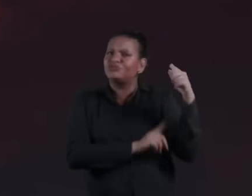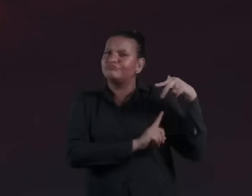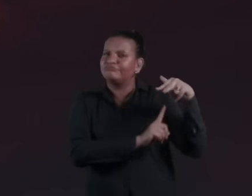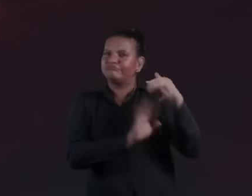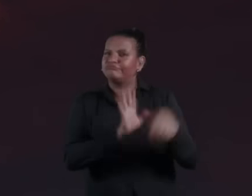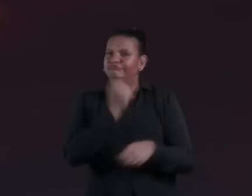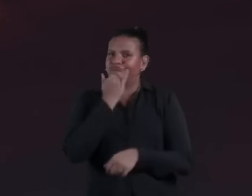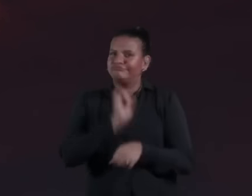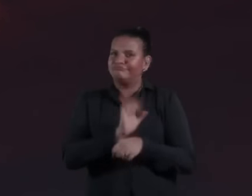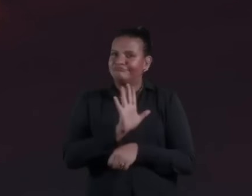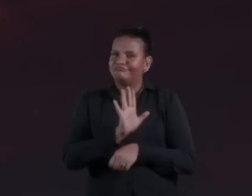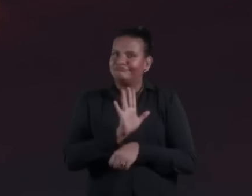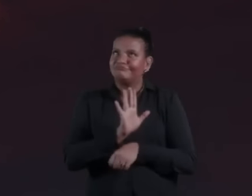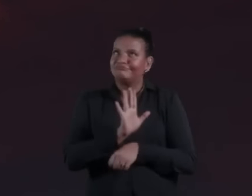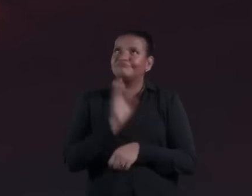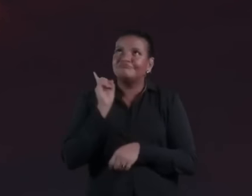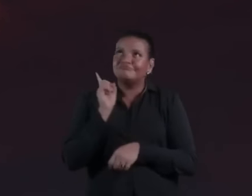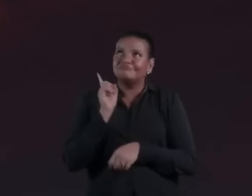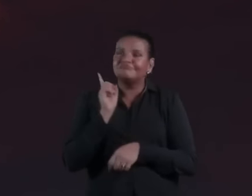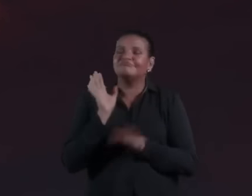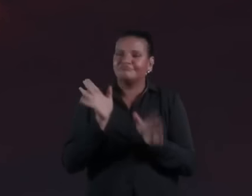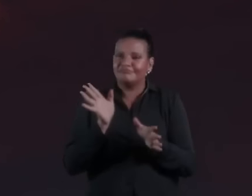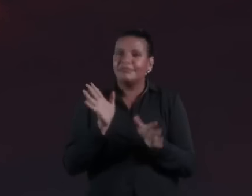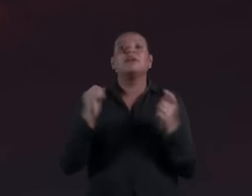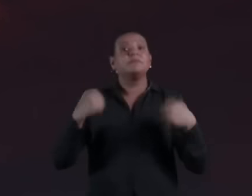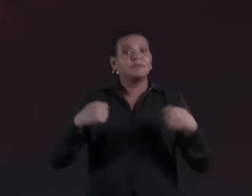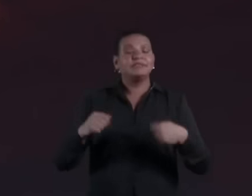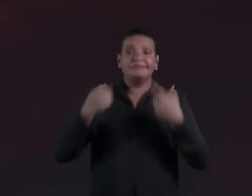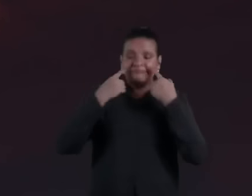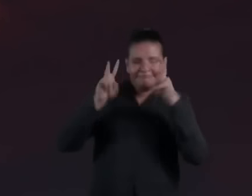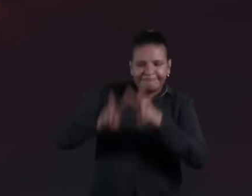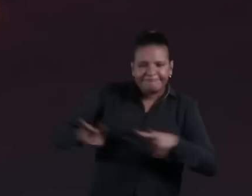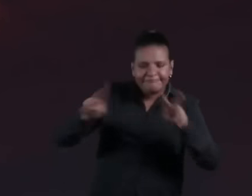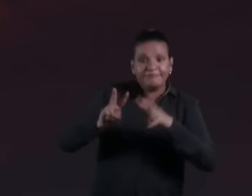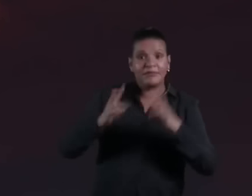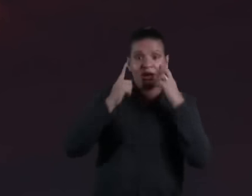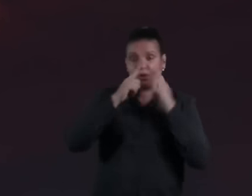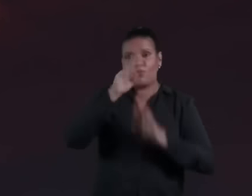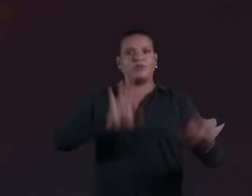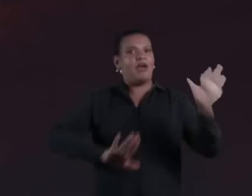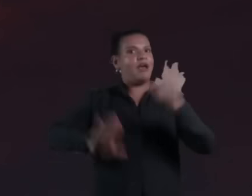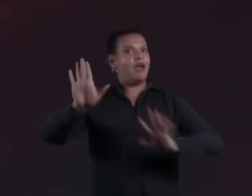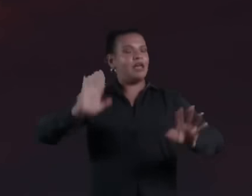precisa aprender que deve vigiar diligentemente